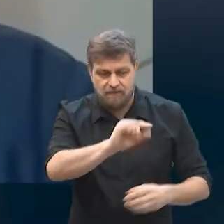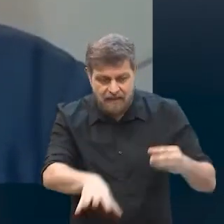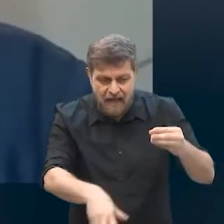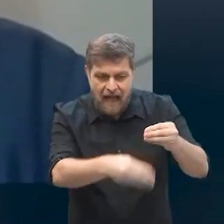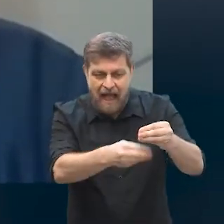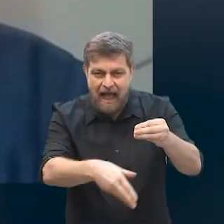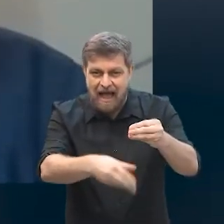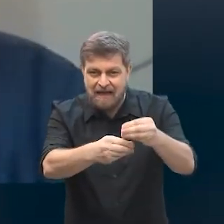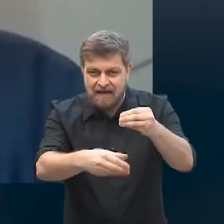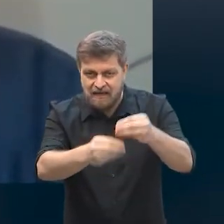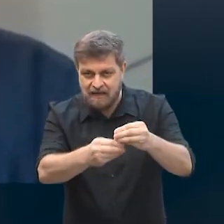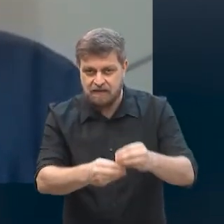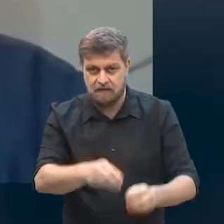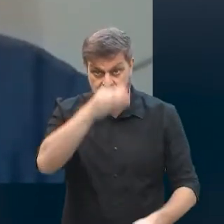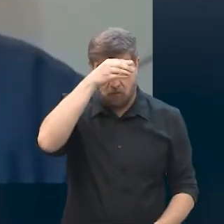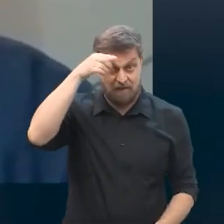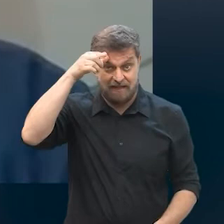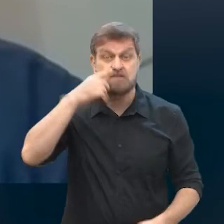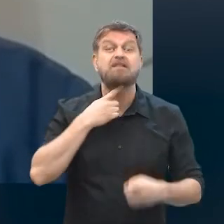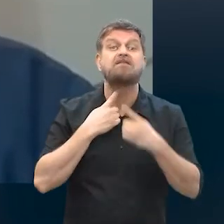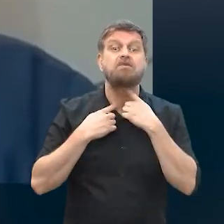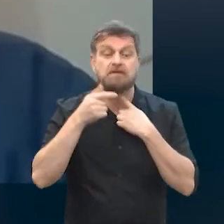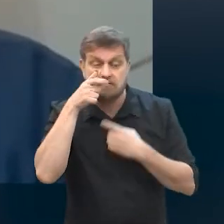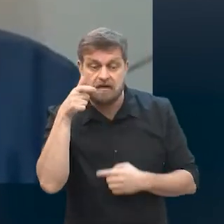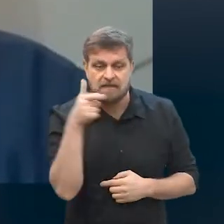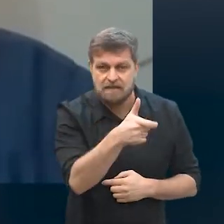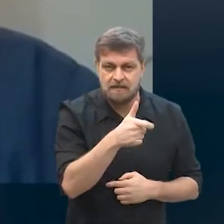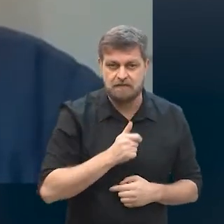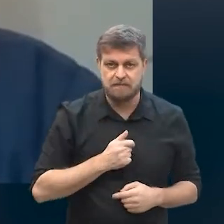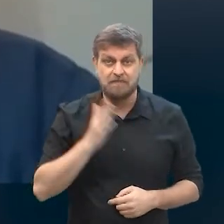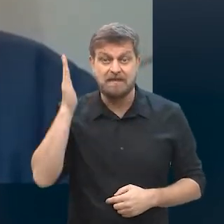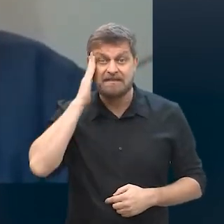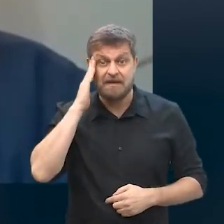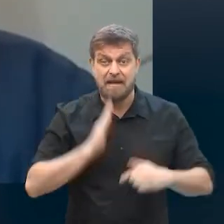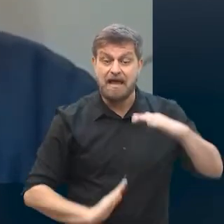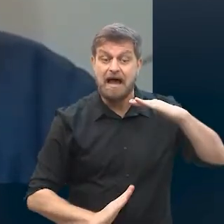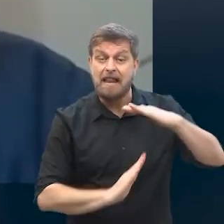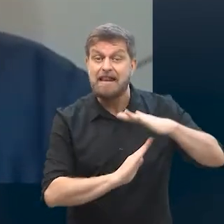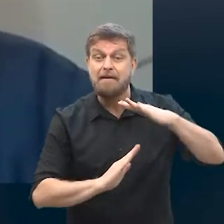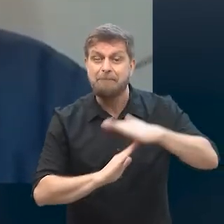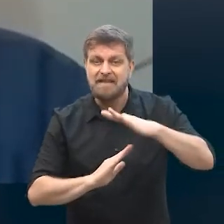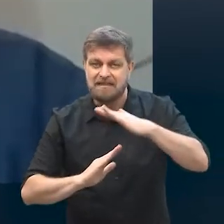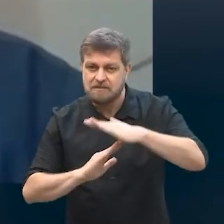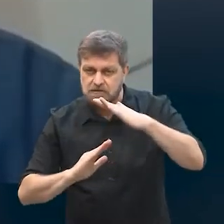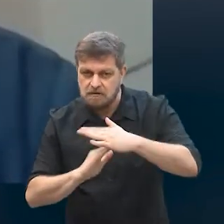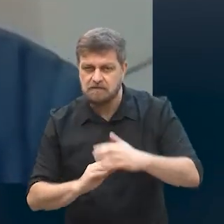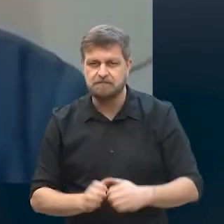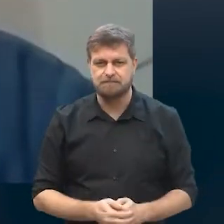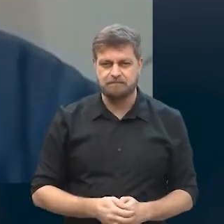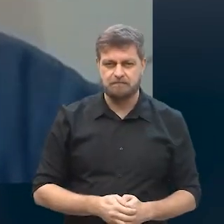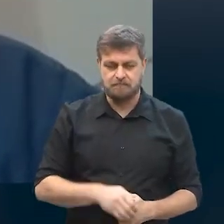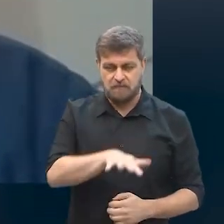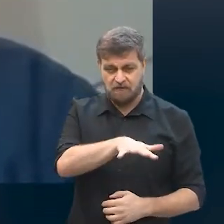agregar para aquele teu cliente. Quais são as limitações que esse produto tem? Se for um serviço, não é